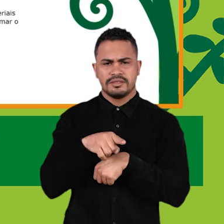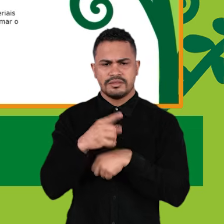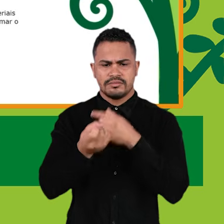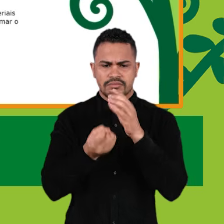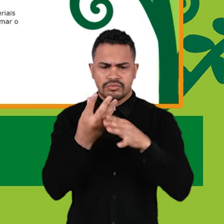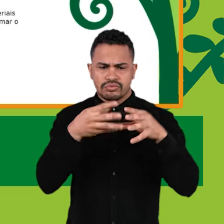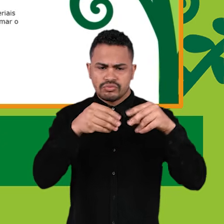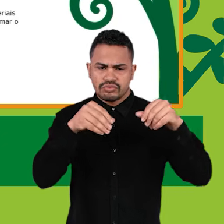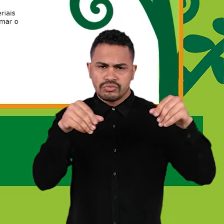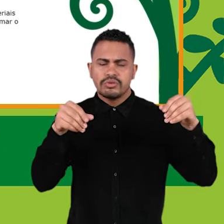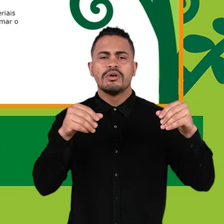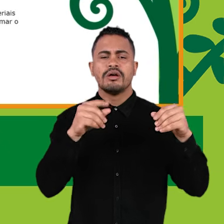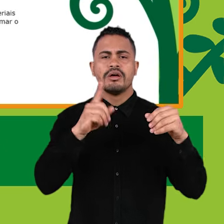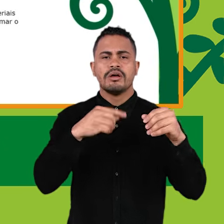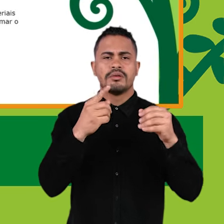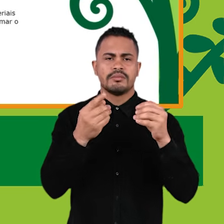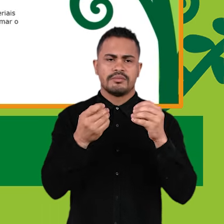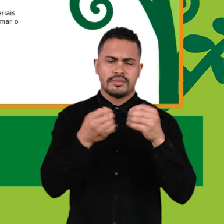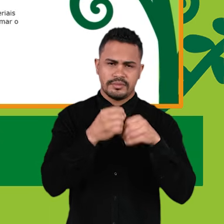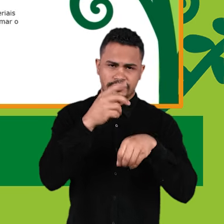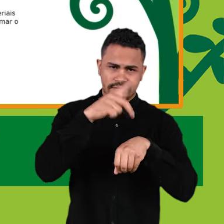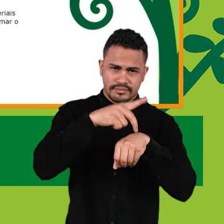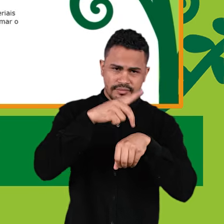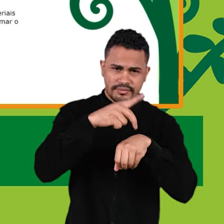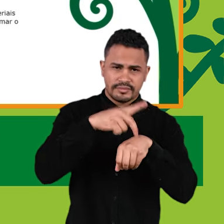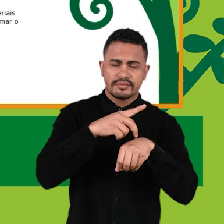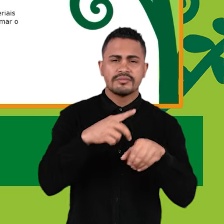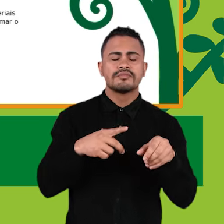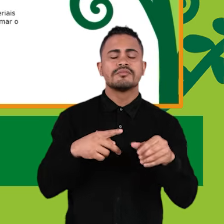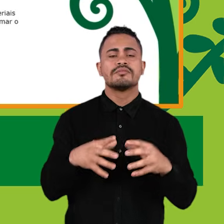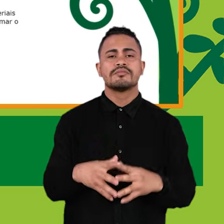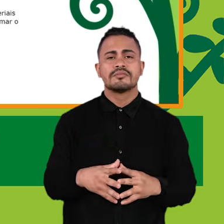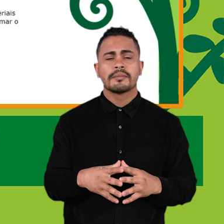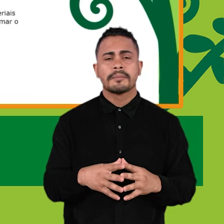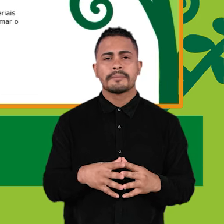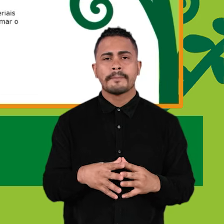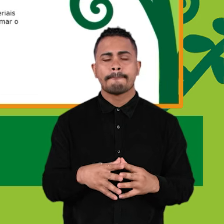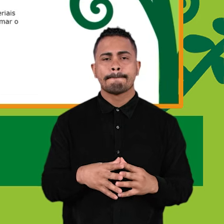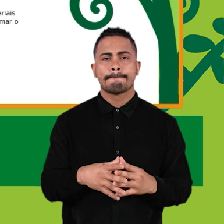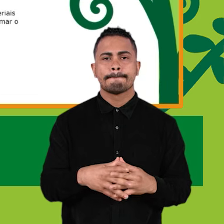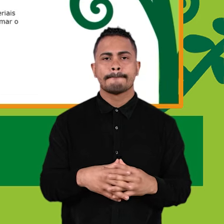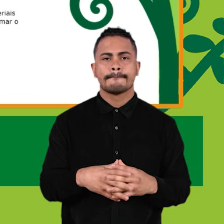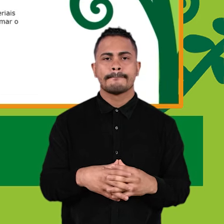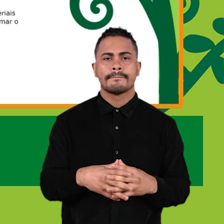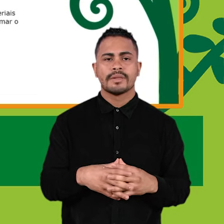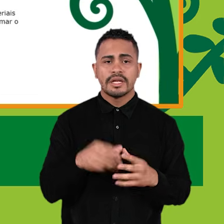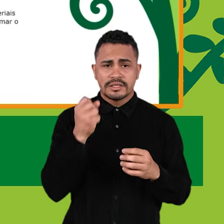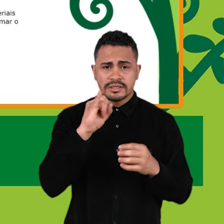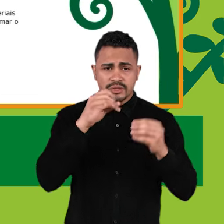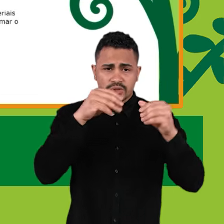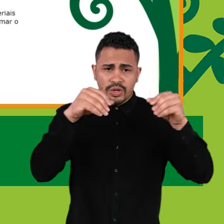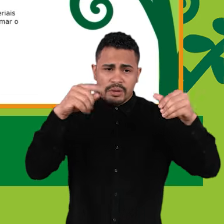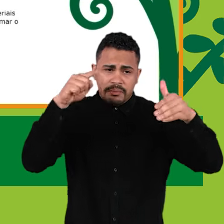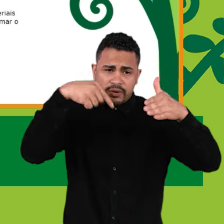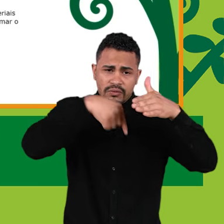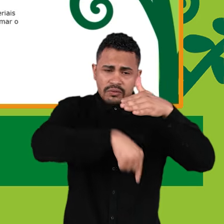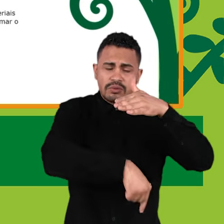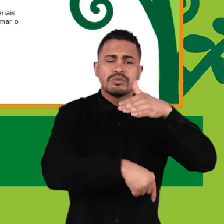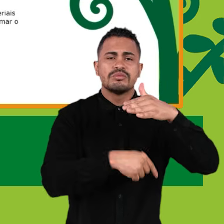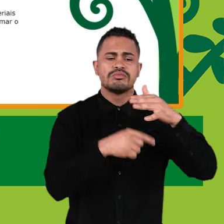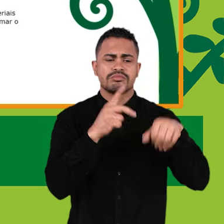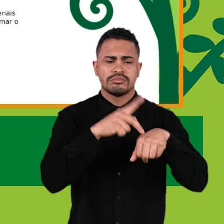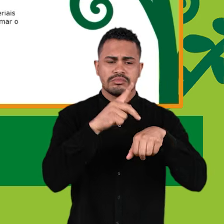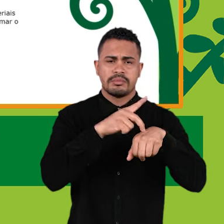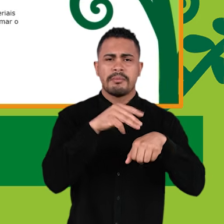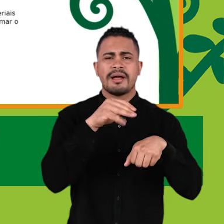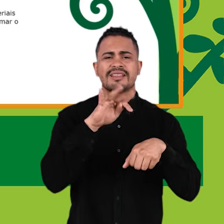né? O solo vai se formando por processos de intemperismo dessa rocha matriz. Se esse solo é profundo, a rocha